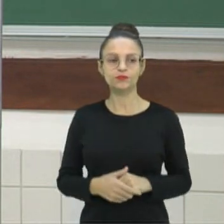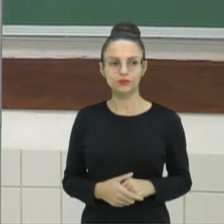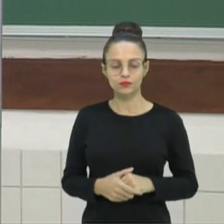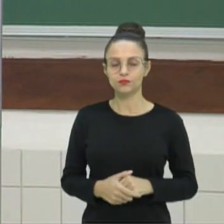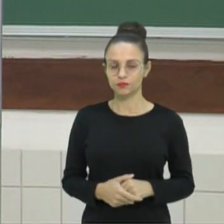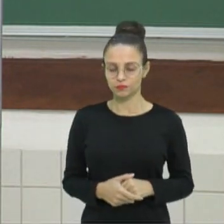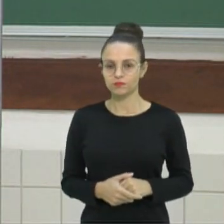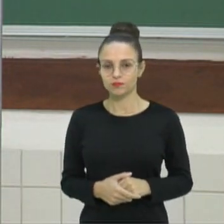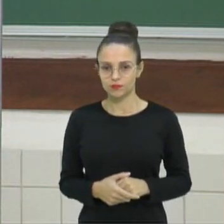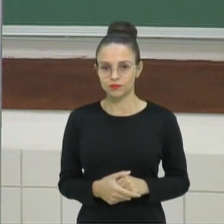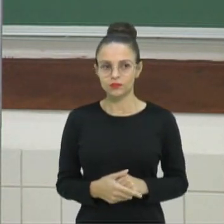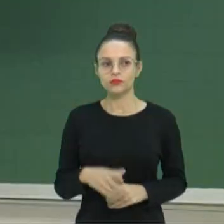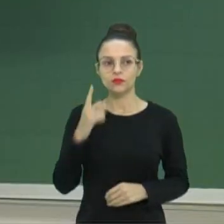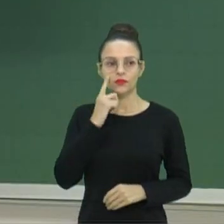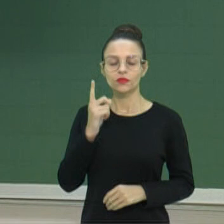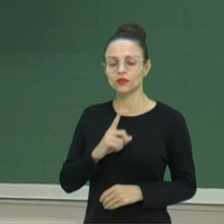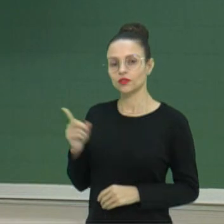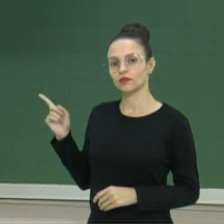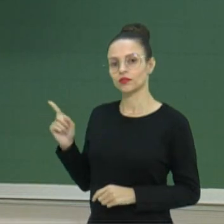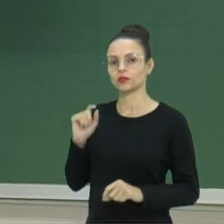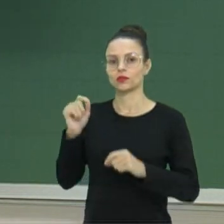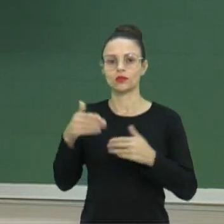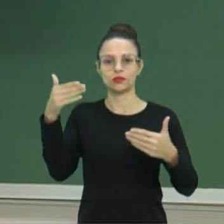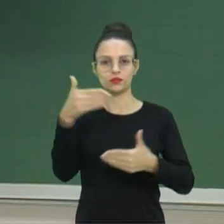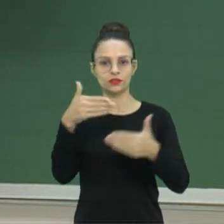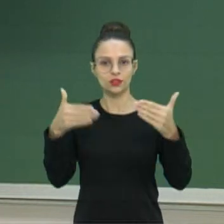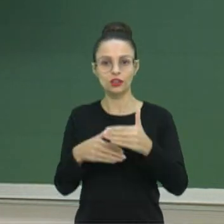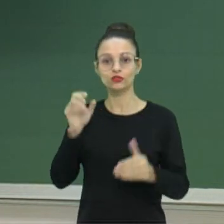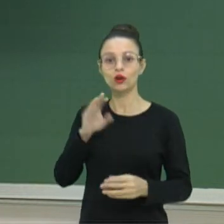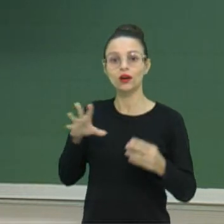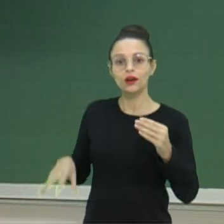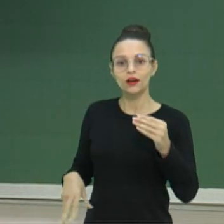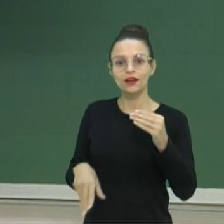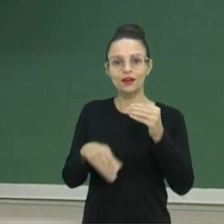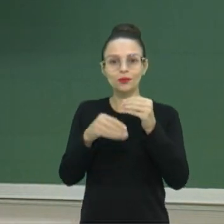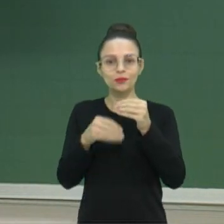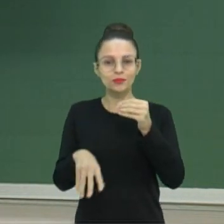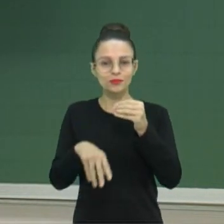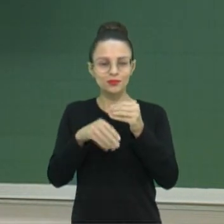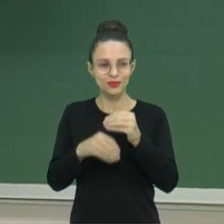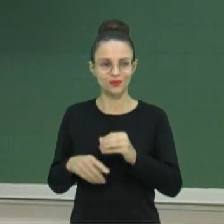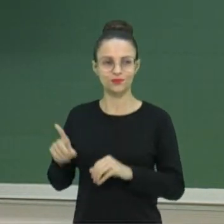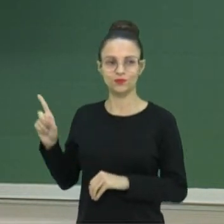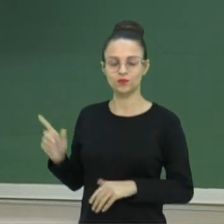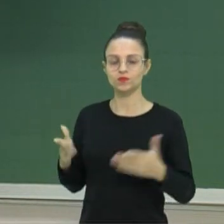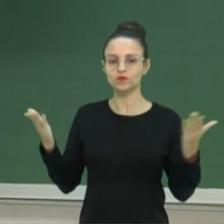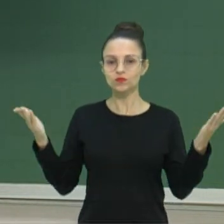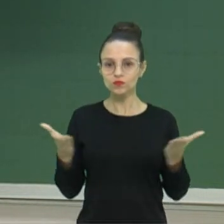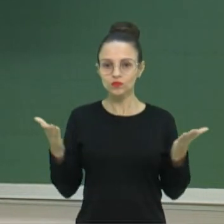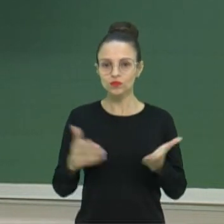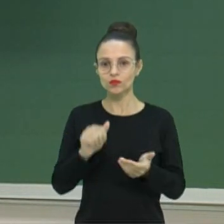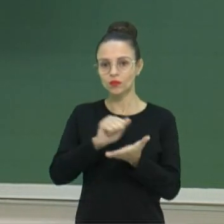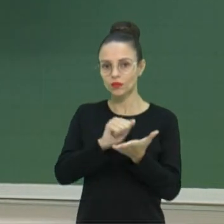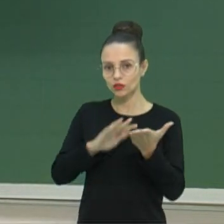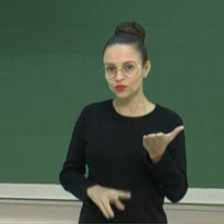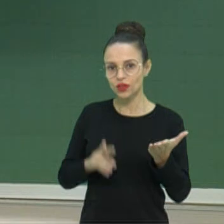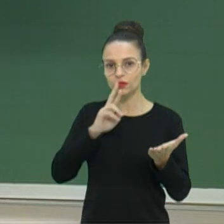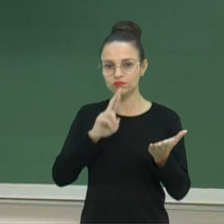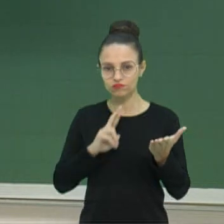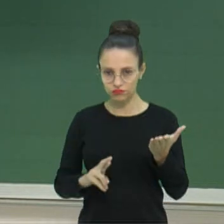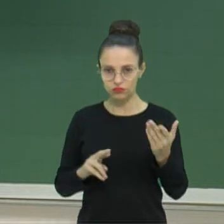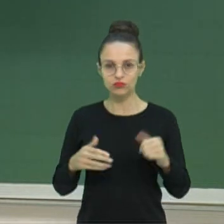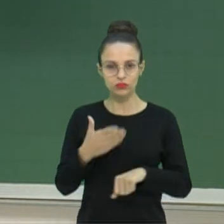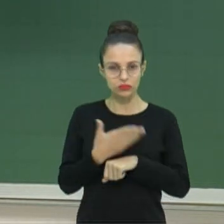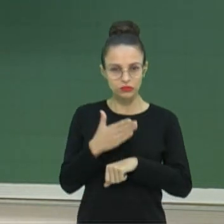De boa? Então vejo que nosso slide está só aumentando aqui nessa situação. Hoje nós vamos resolver exercícios, como eu disse para